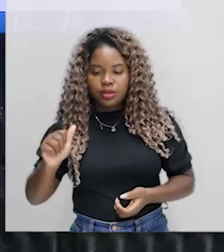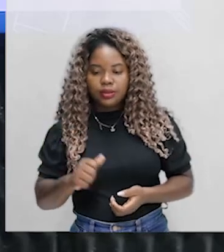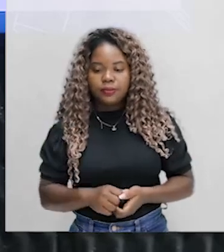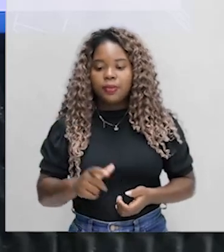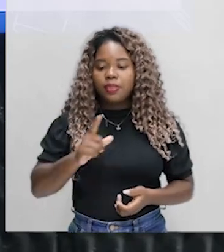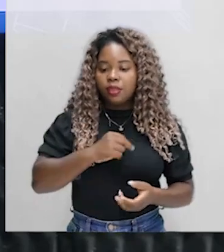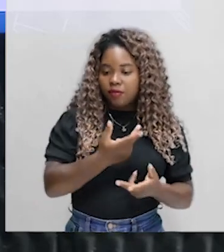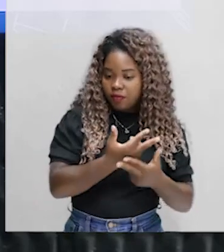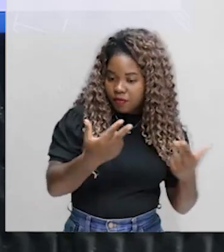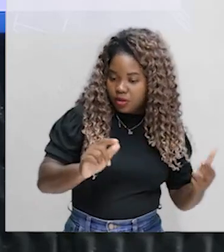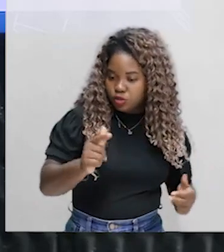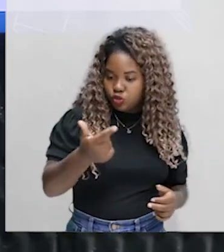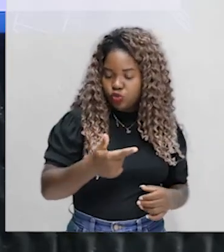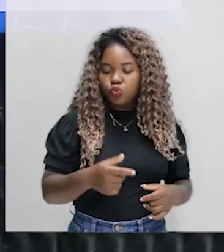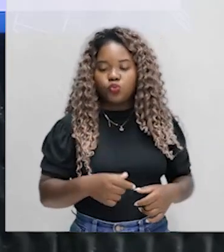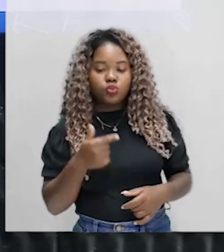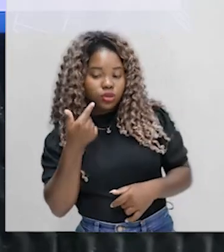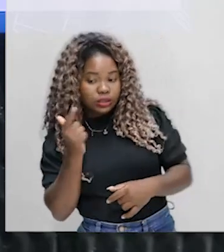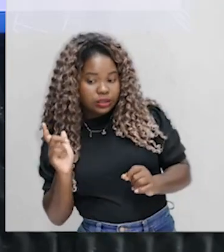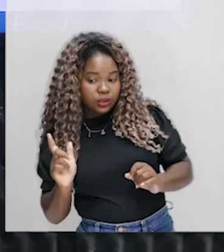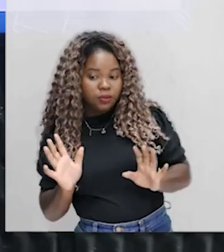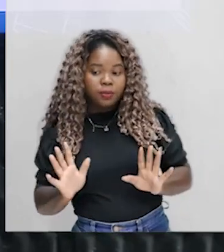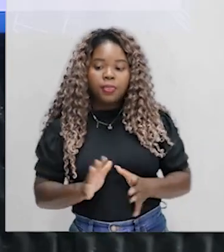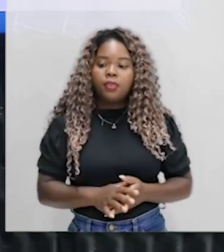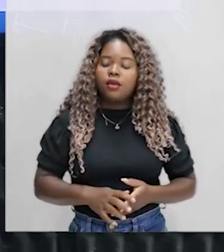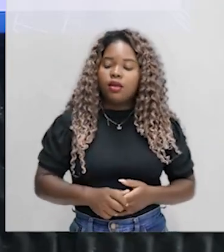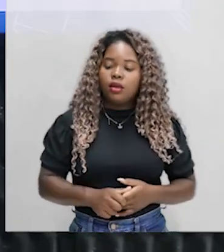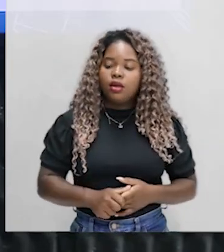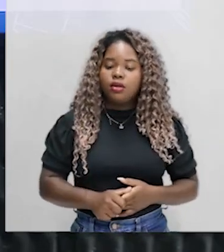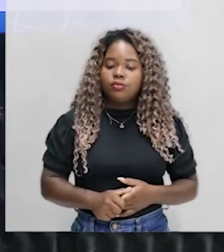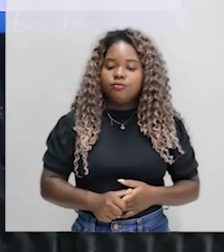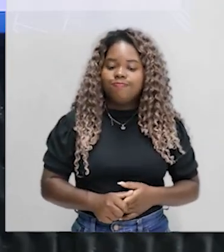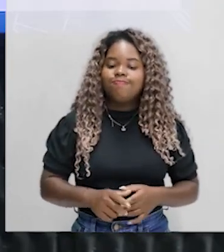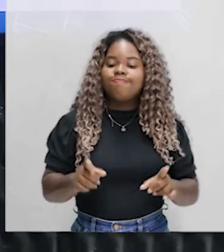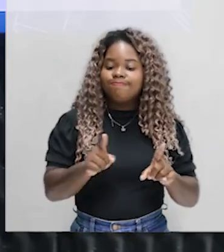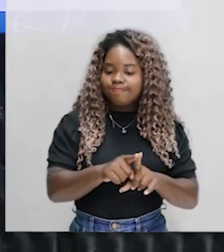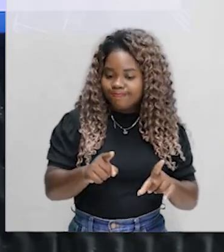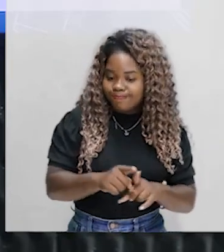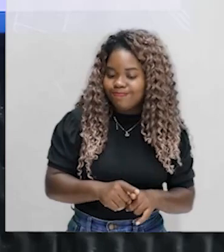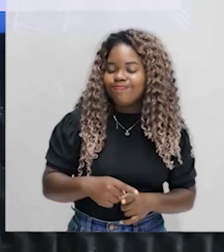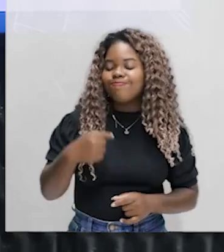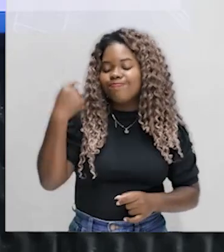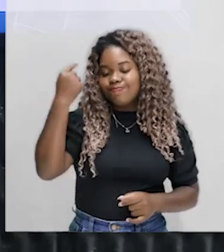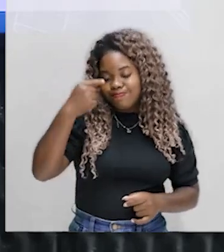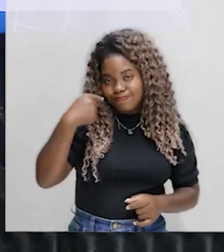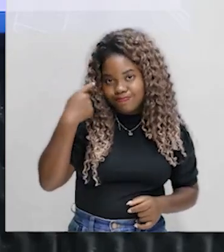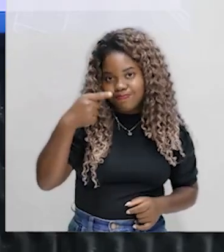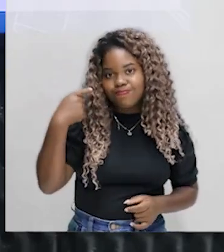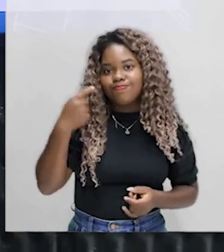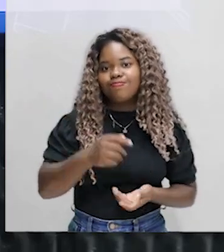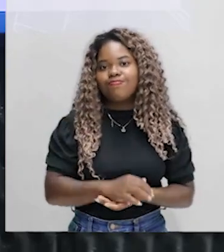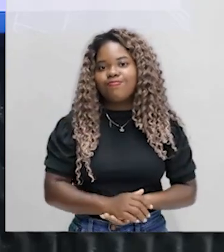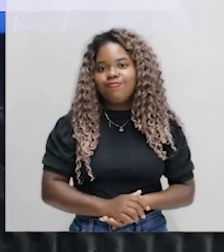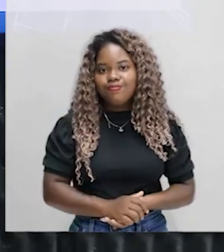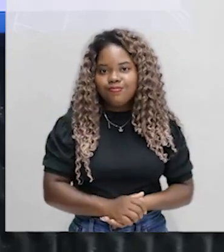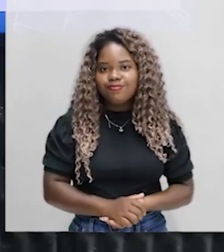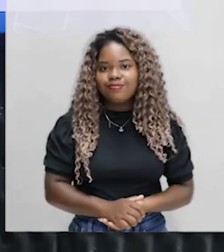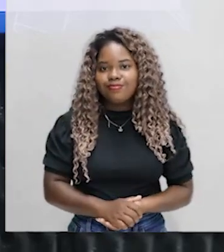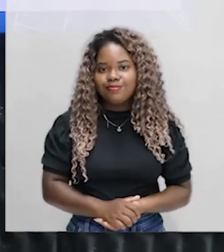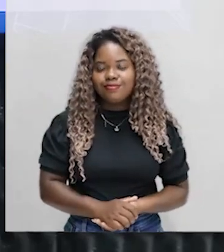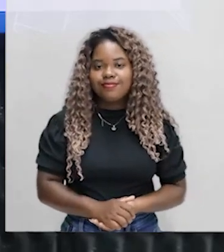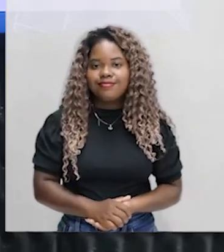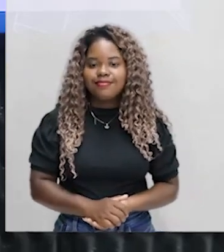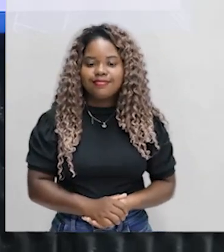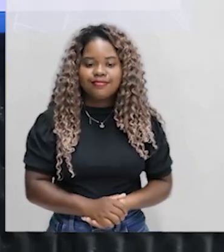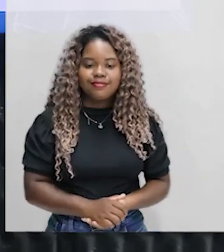tenha diversos idiomas falados no país, a Venezuela tem o espanhol como